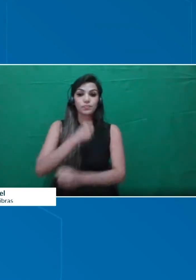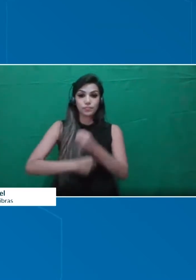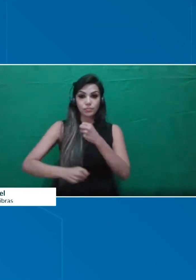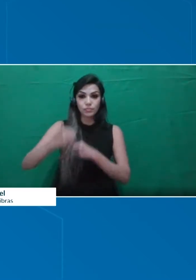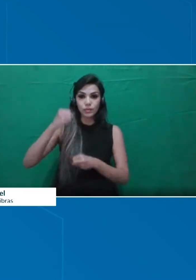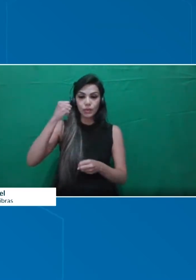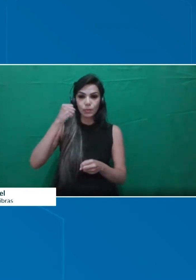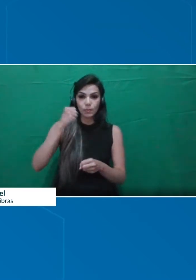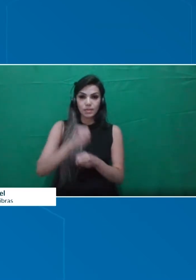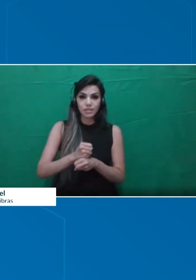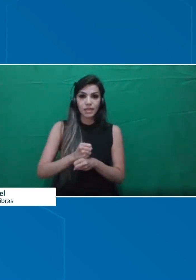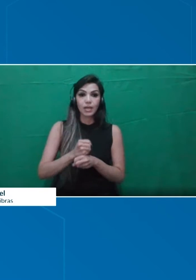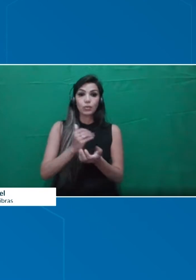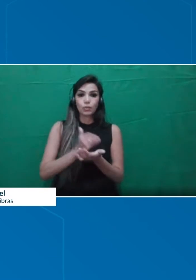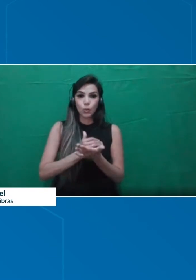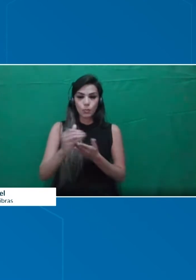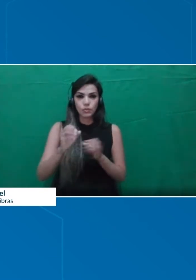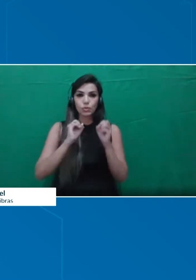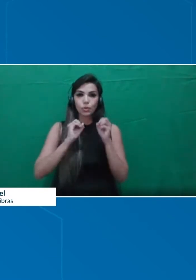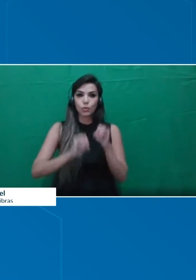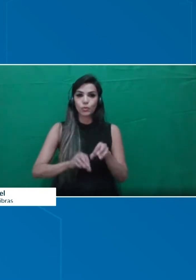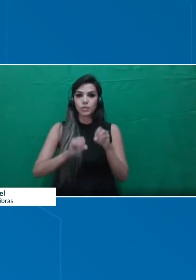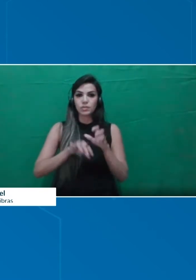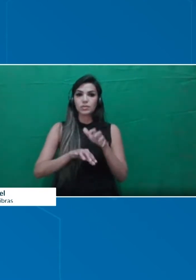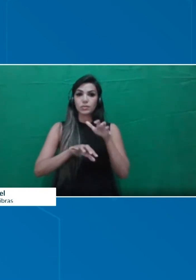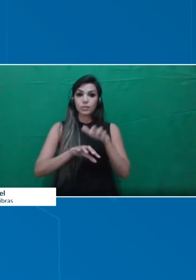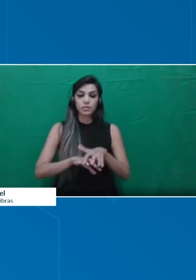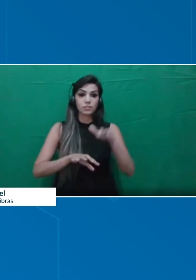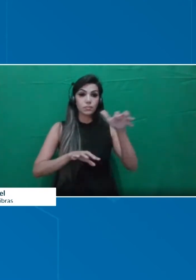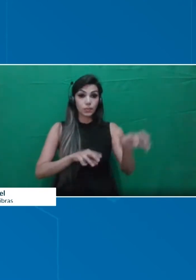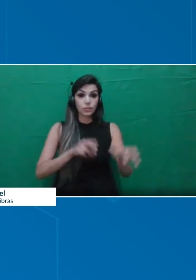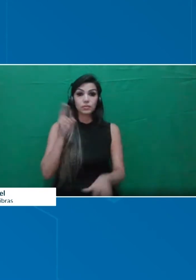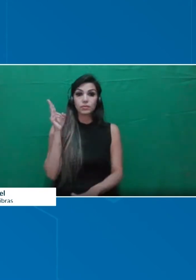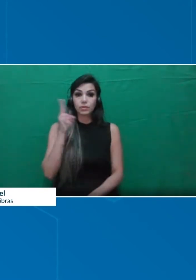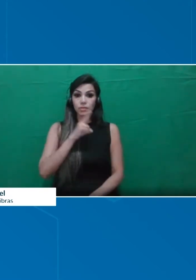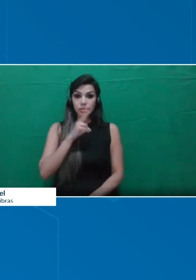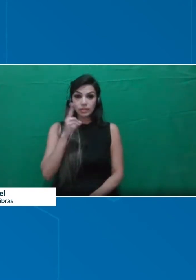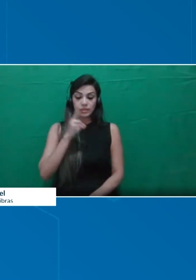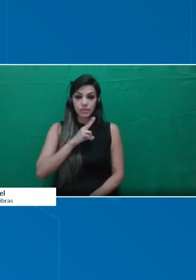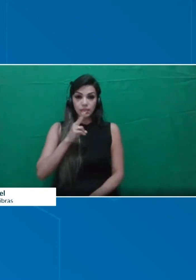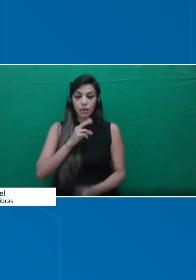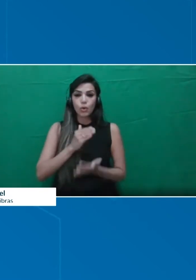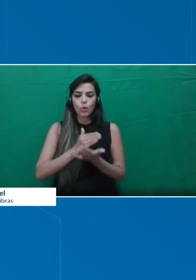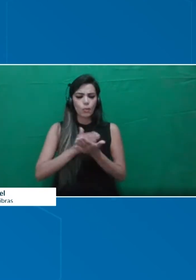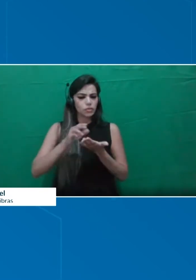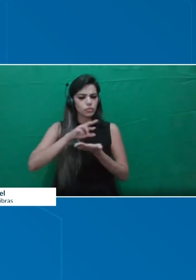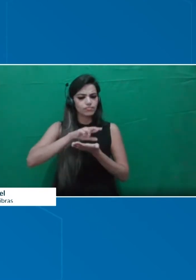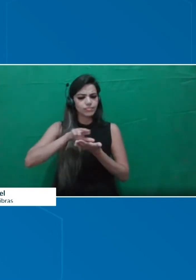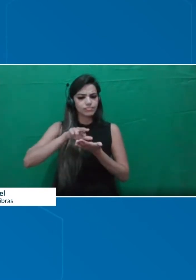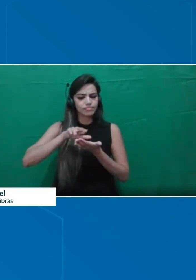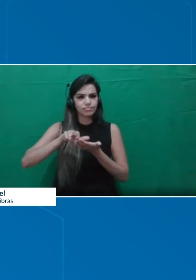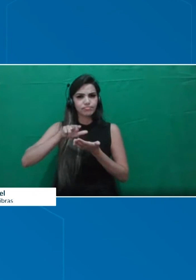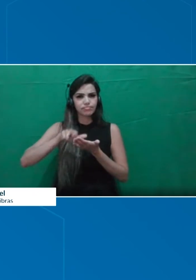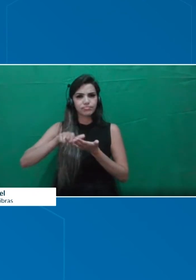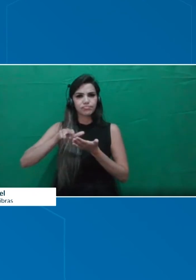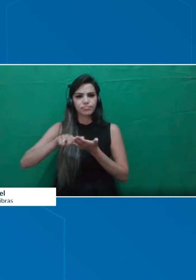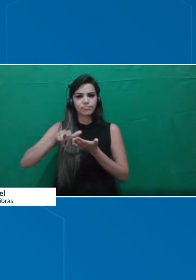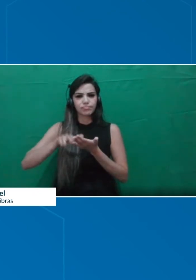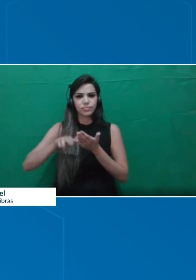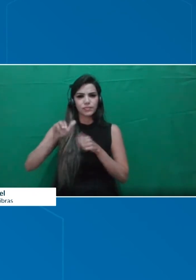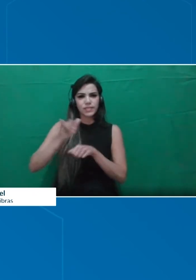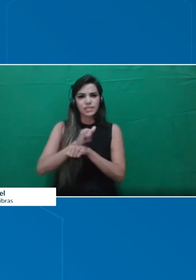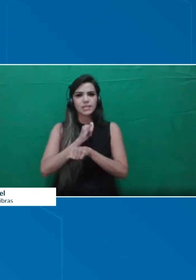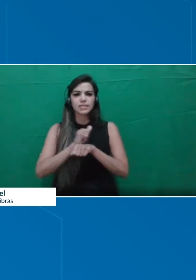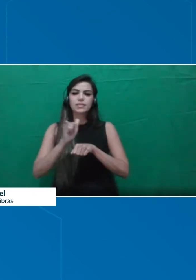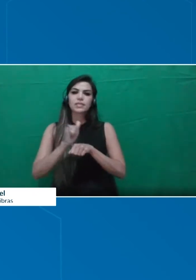ensino remoto emergencial, nós fizemos inúmeras ações para, conhecendo o perfil do nosso